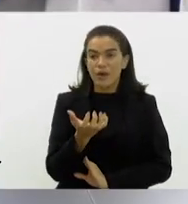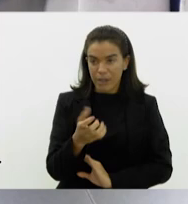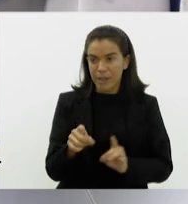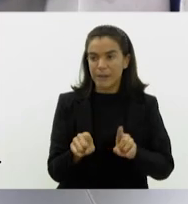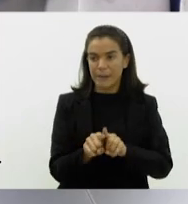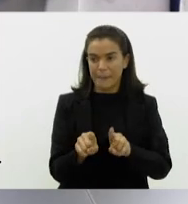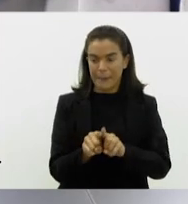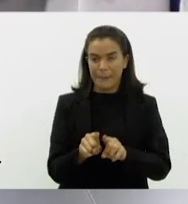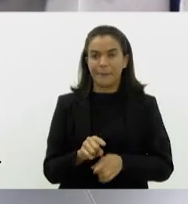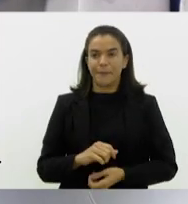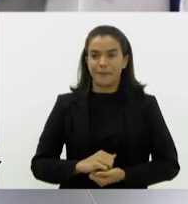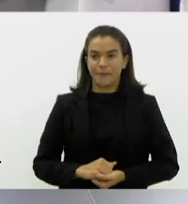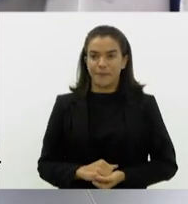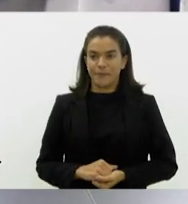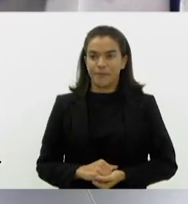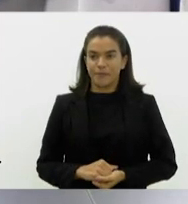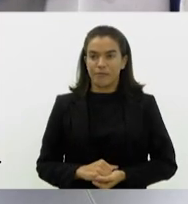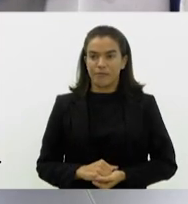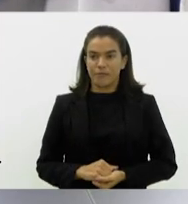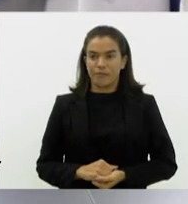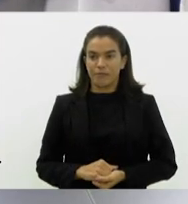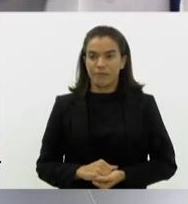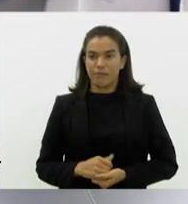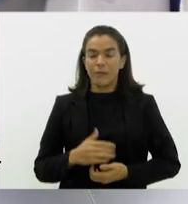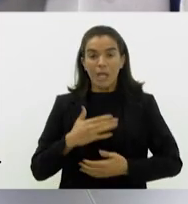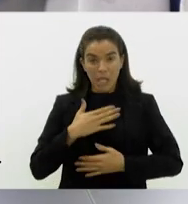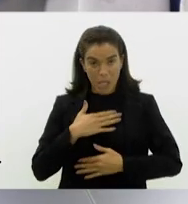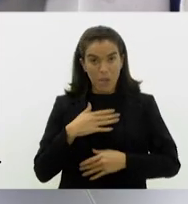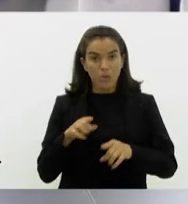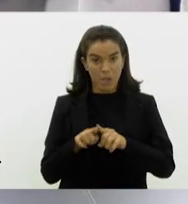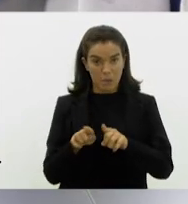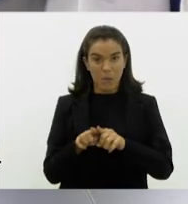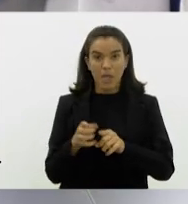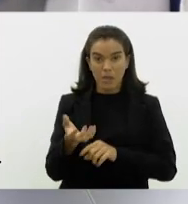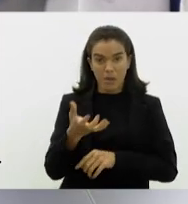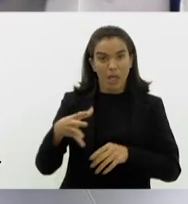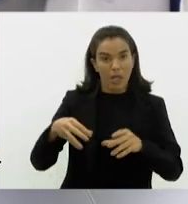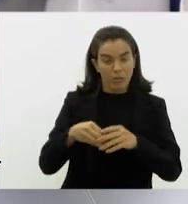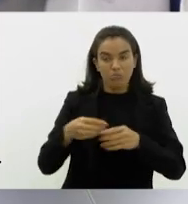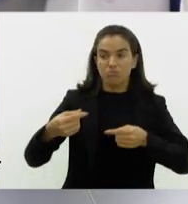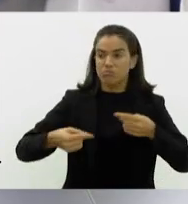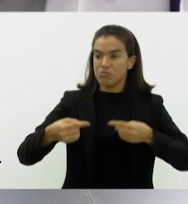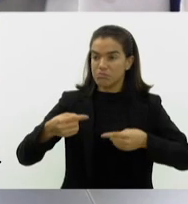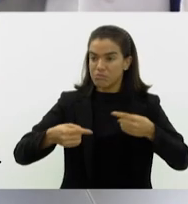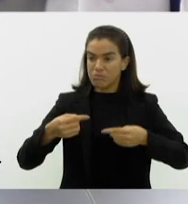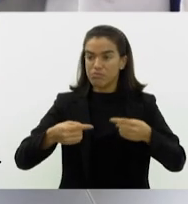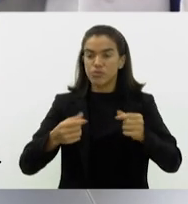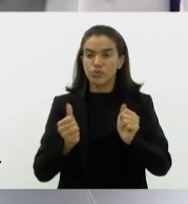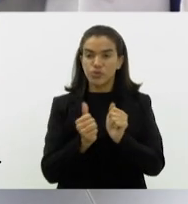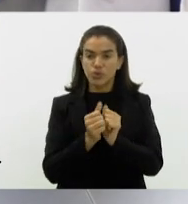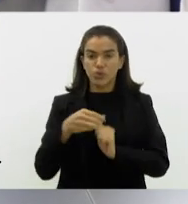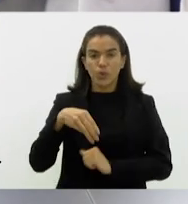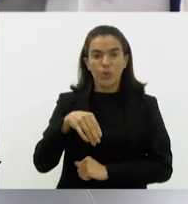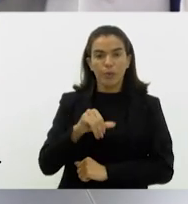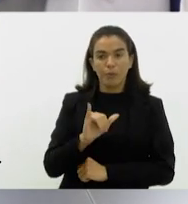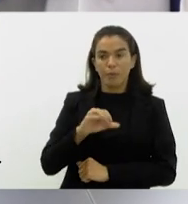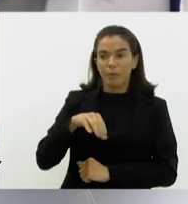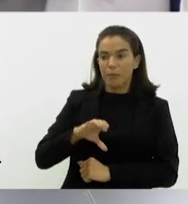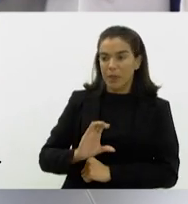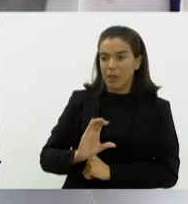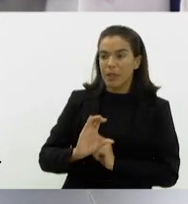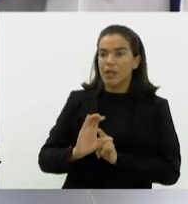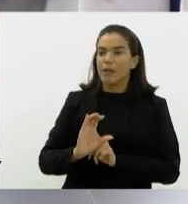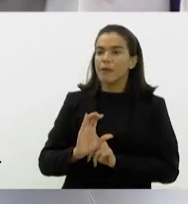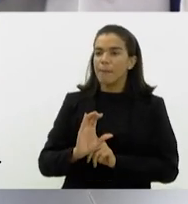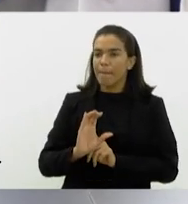uma consideração. Estou me inscrevendo aqui para a discussão, até num diálogo aqui com o deputado Carlos Mink. Pertinente, na